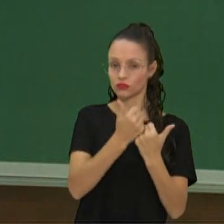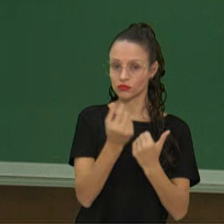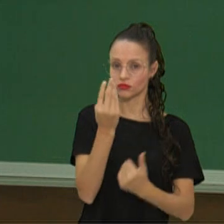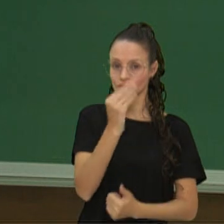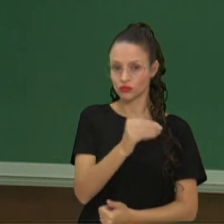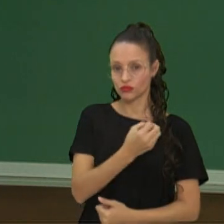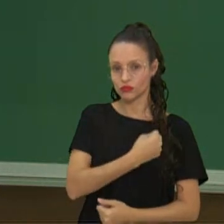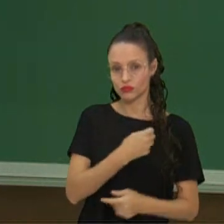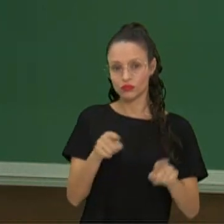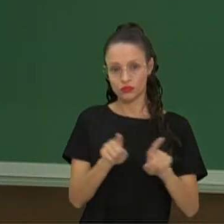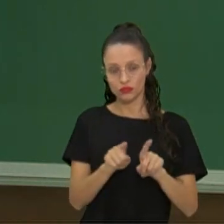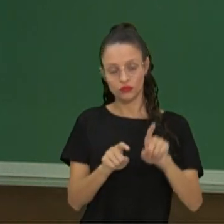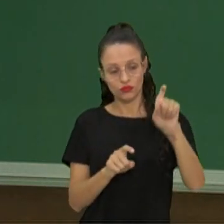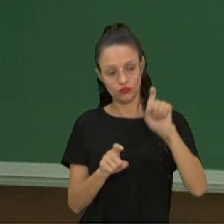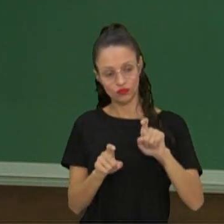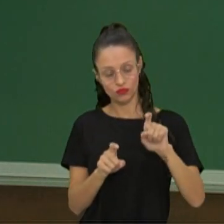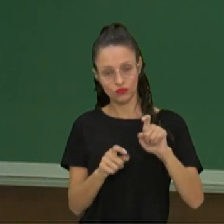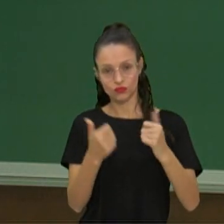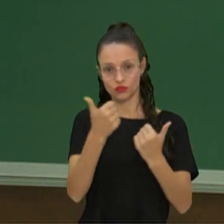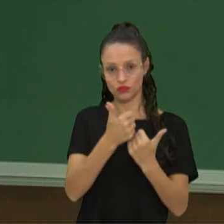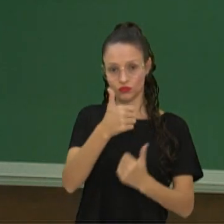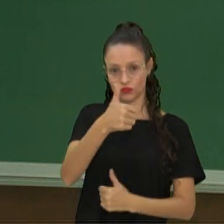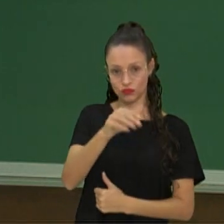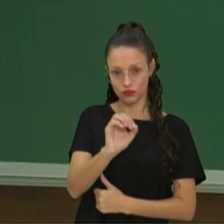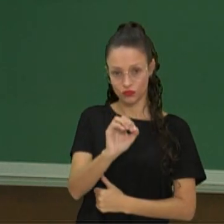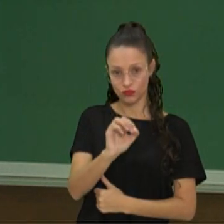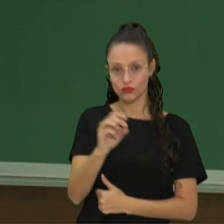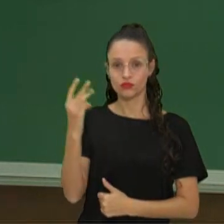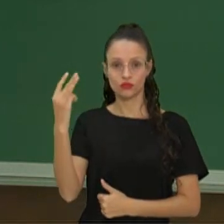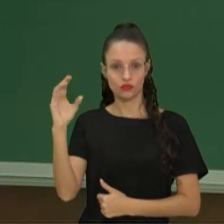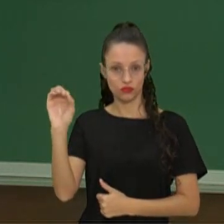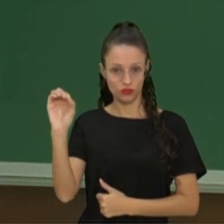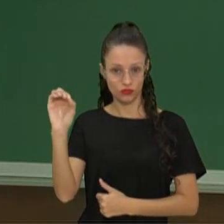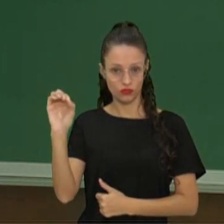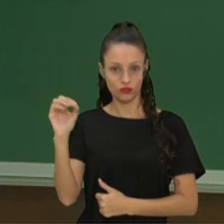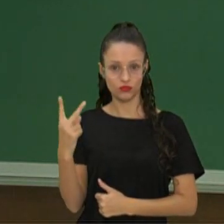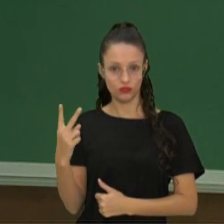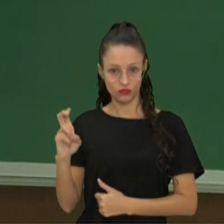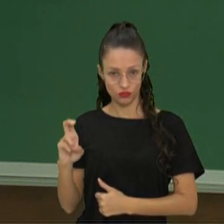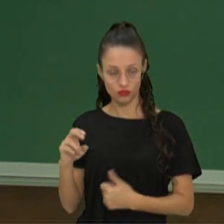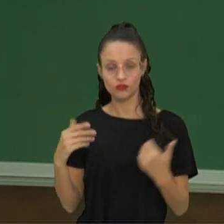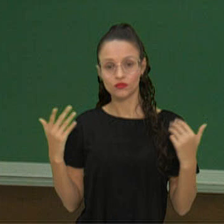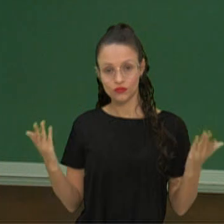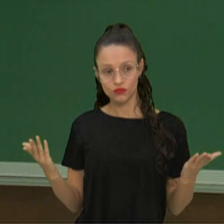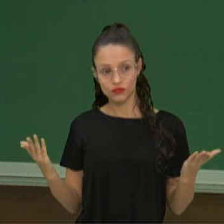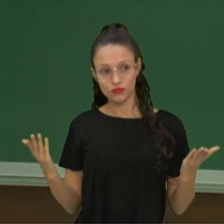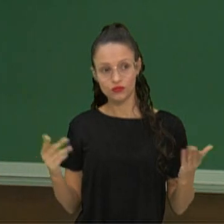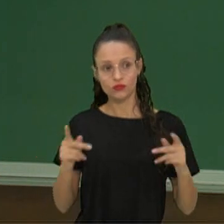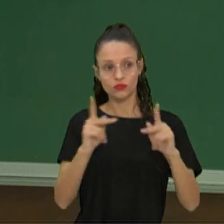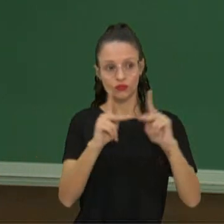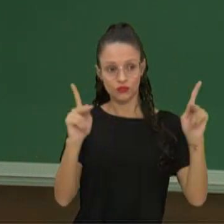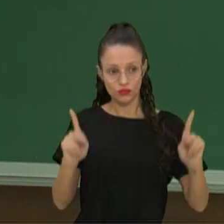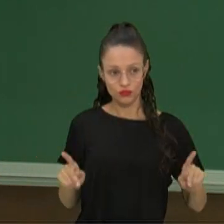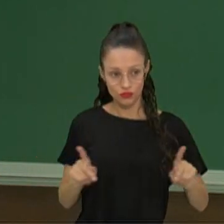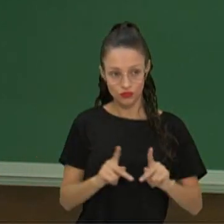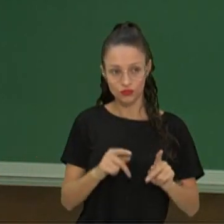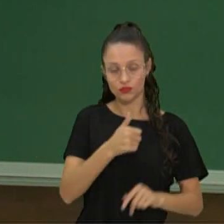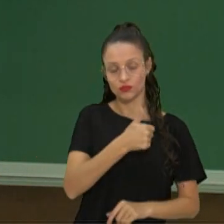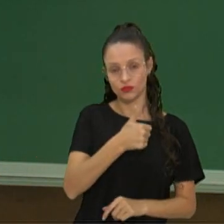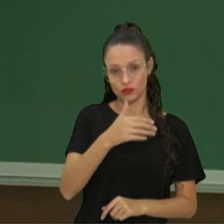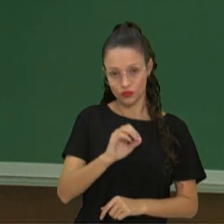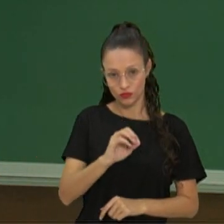ó, substituindo o x por 10, eu tenho 30 e 25 e, portanto, o perímetro 110 e a